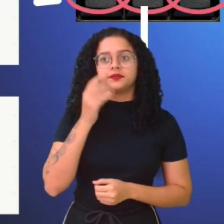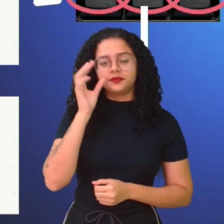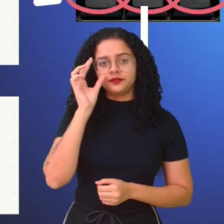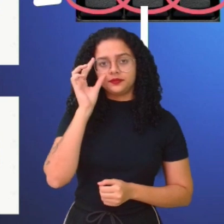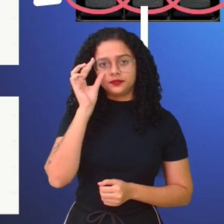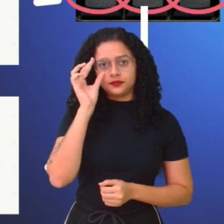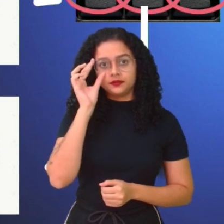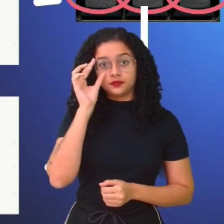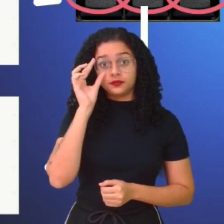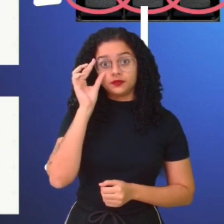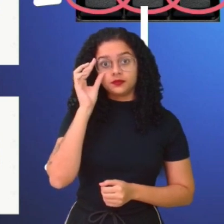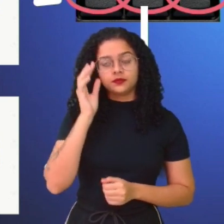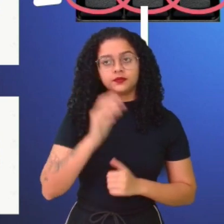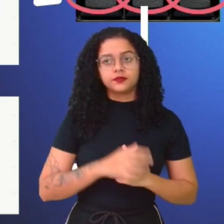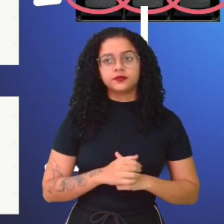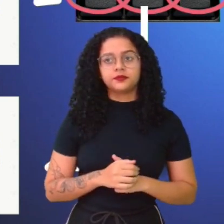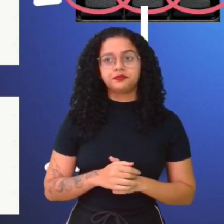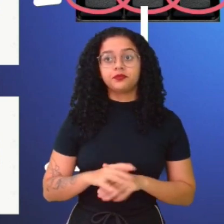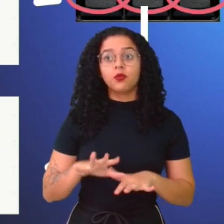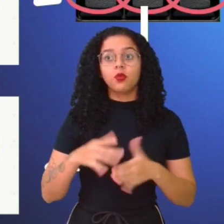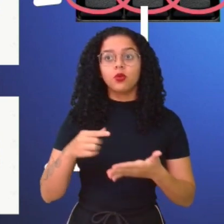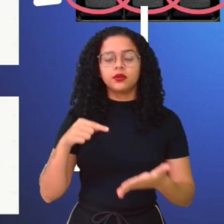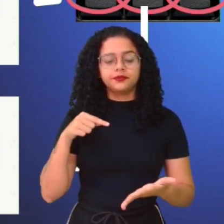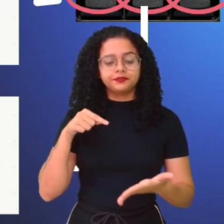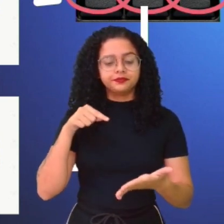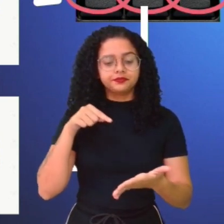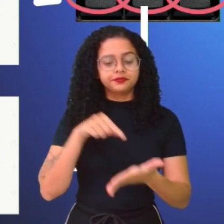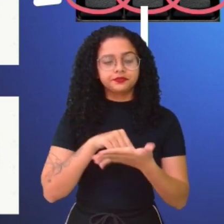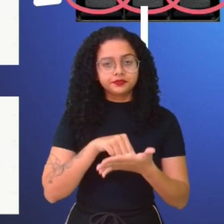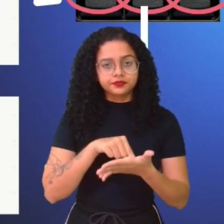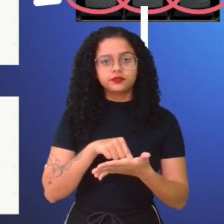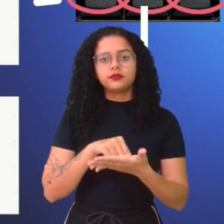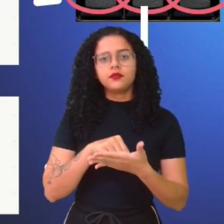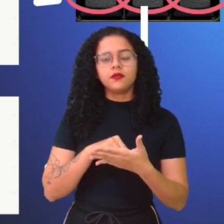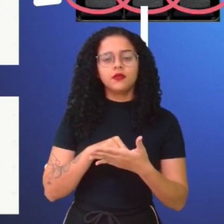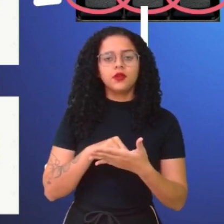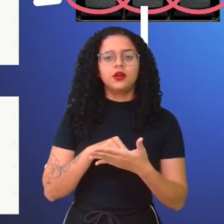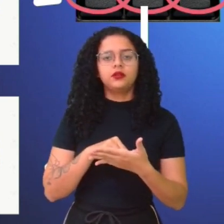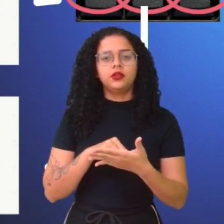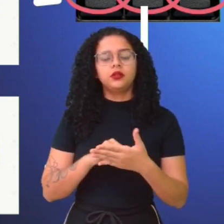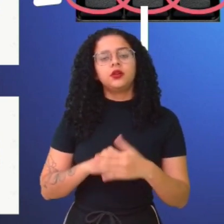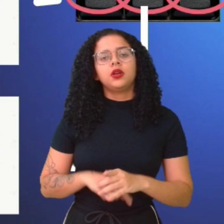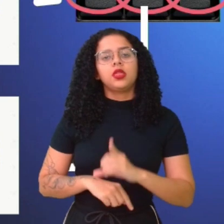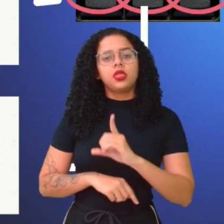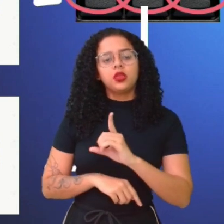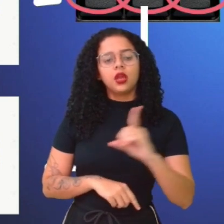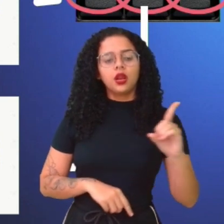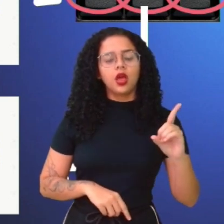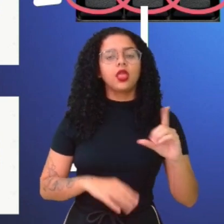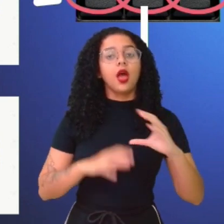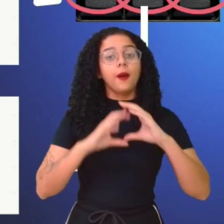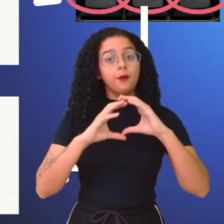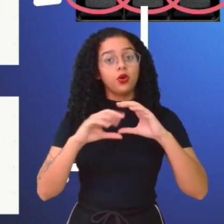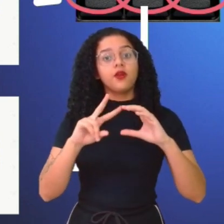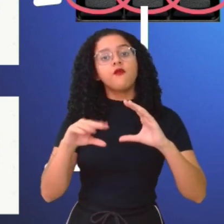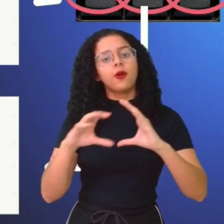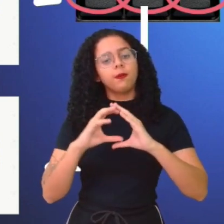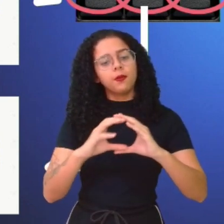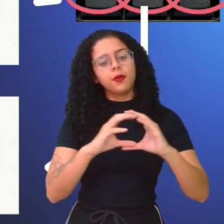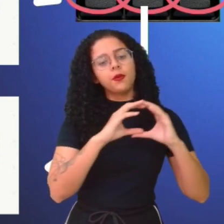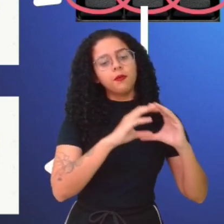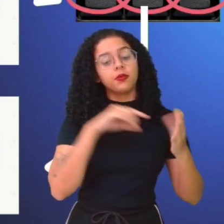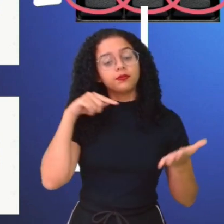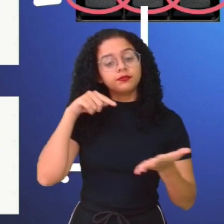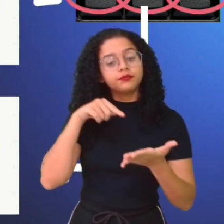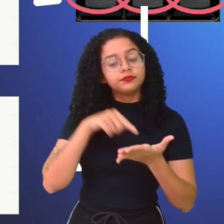dizendo. Quando eu clicar na setinha para a direita, obviamente, a bolinha vai para a direita. Quando eu clicar na setinha